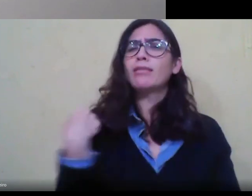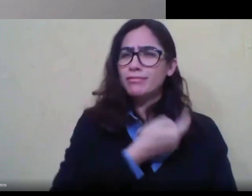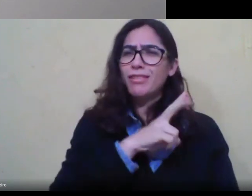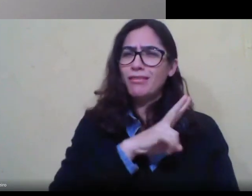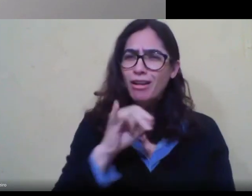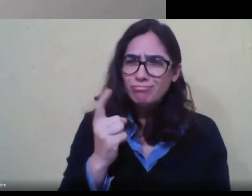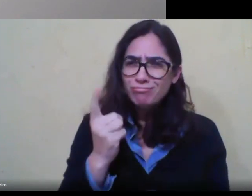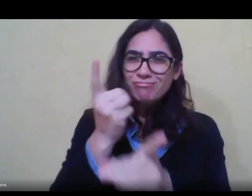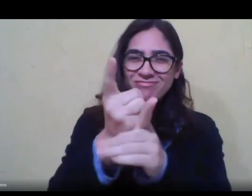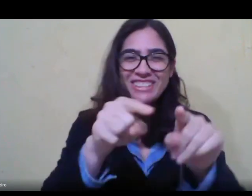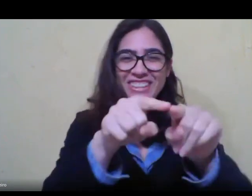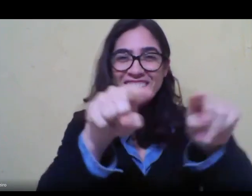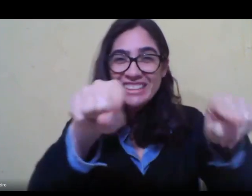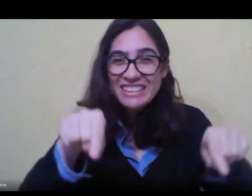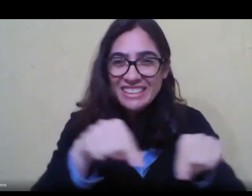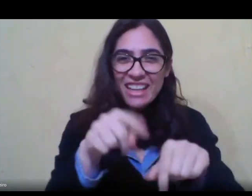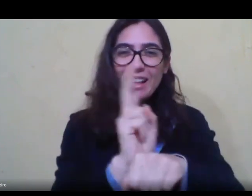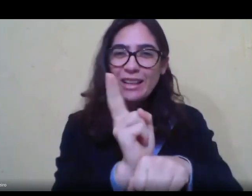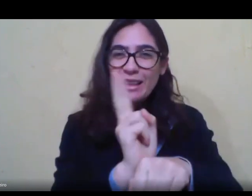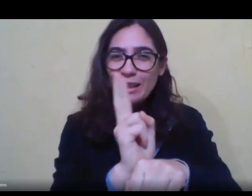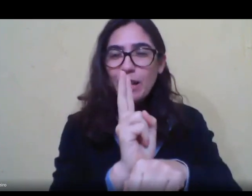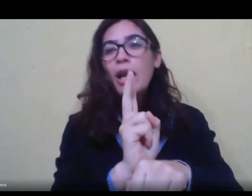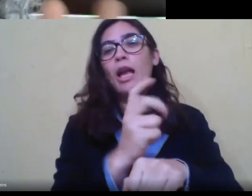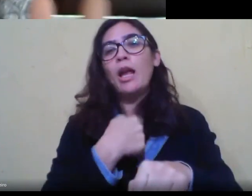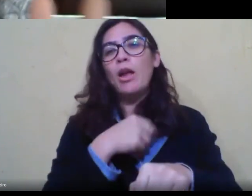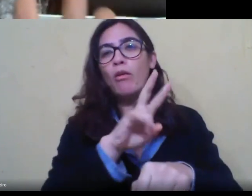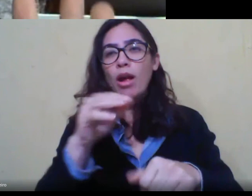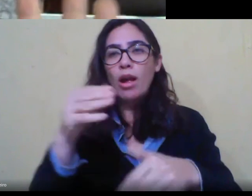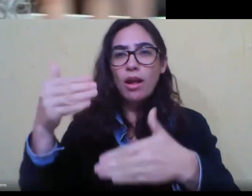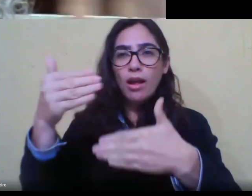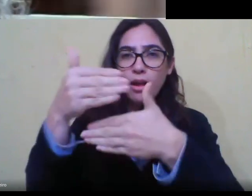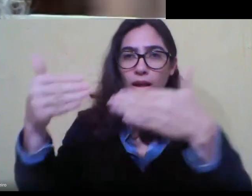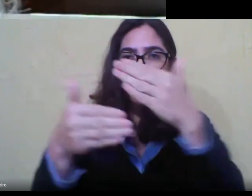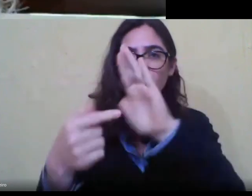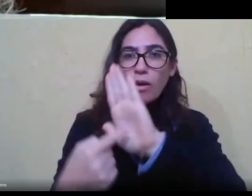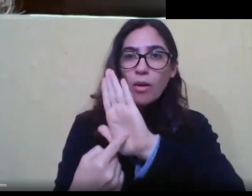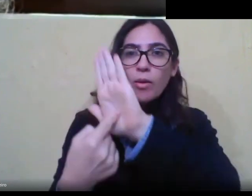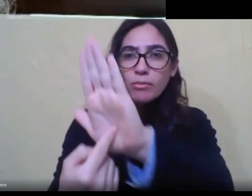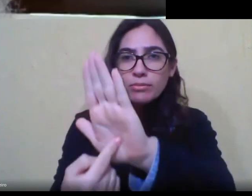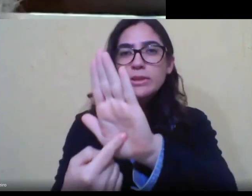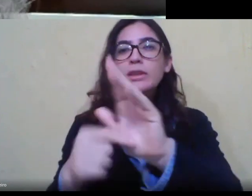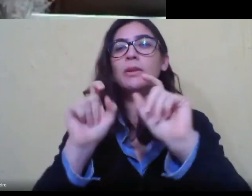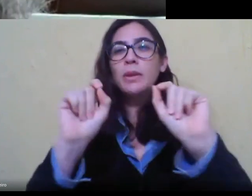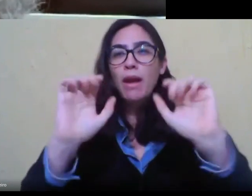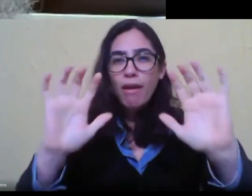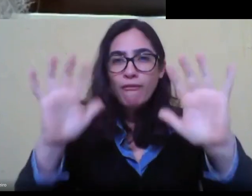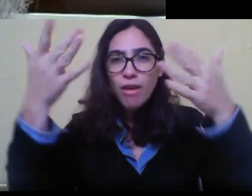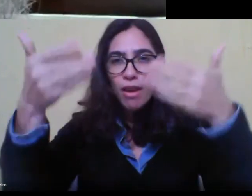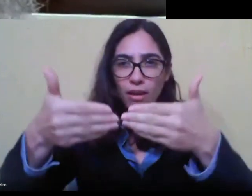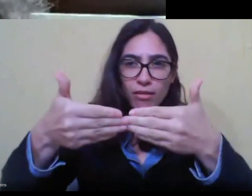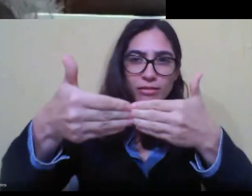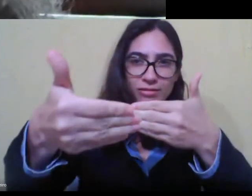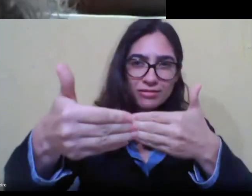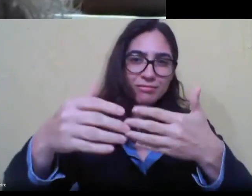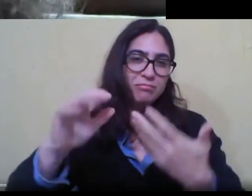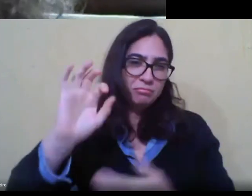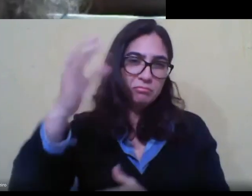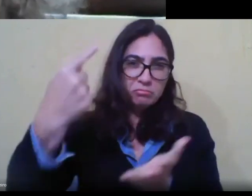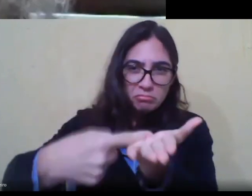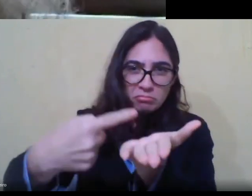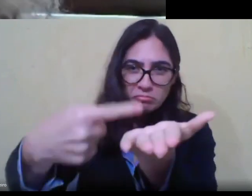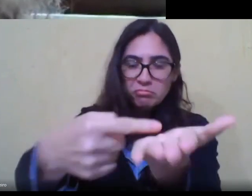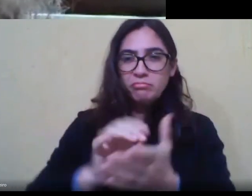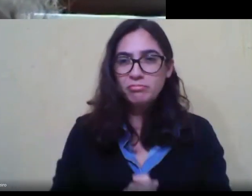certo? Gente, a gente já está lá. Eu acho que 40 pessoas acessaram a sala só durante essa live aqui. Então, a gente está